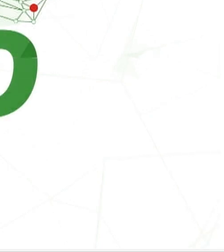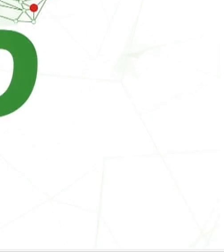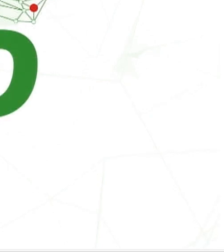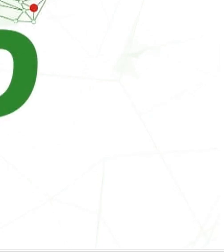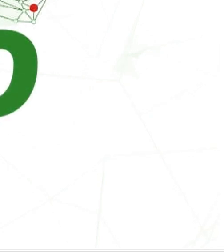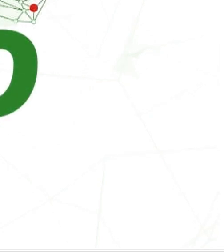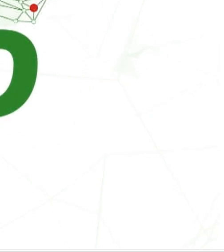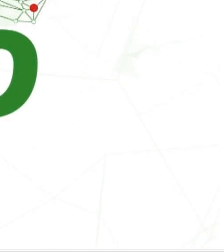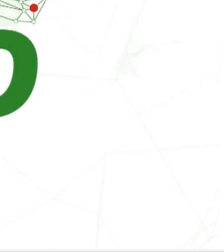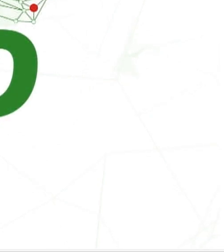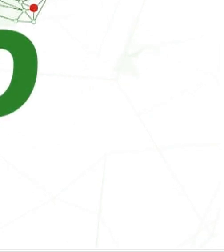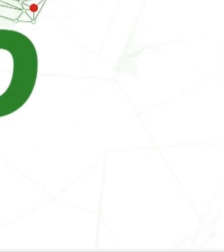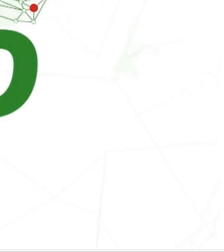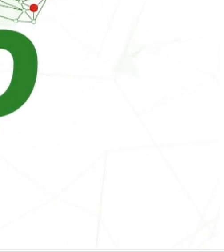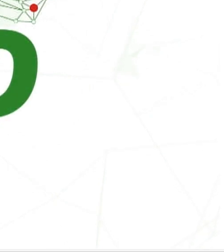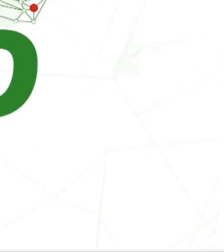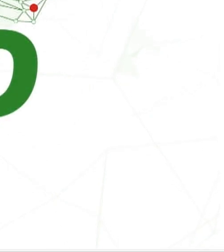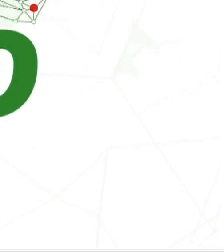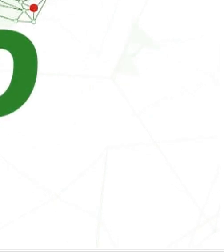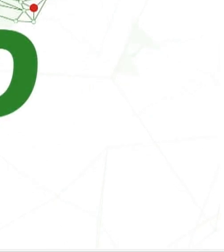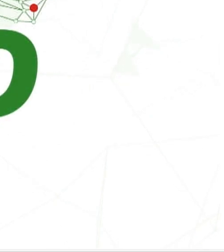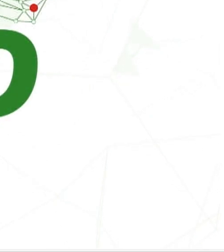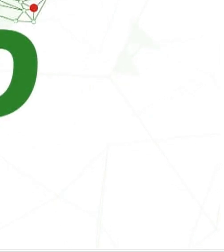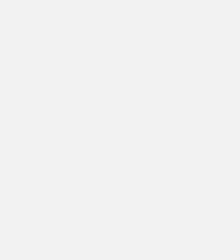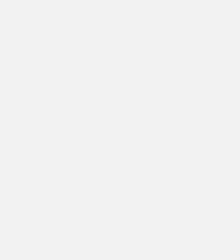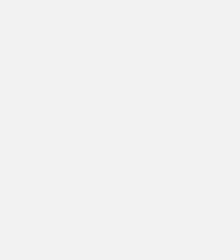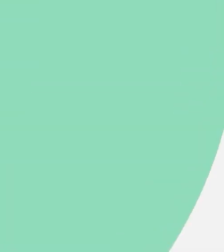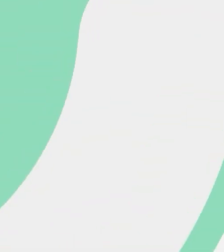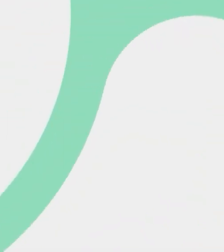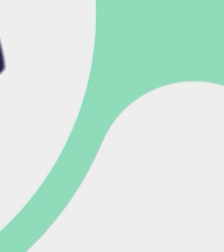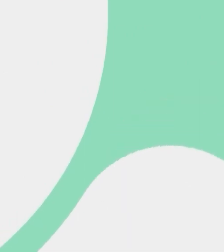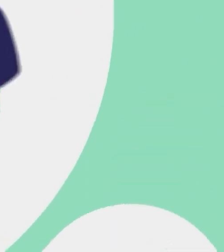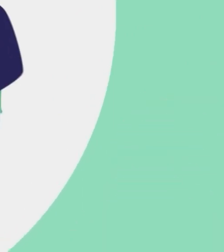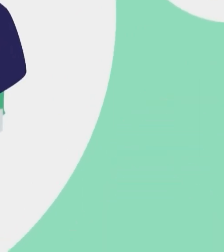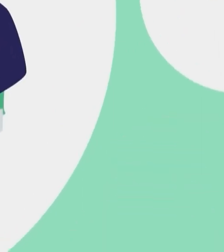Educação à distância, mudando realidades.